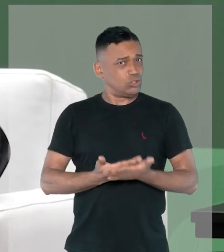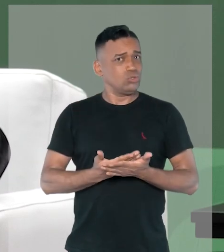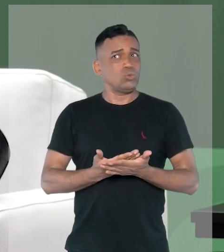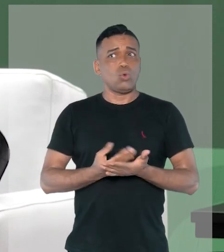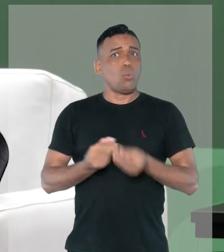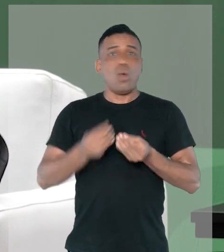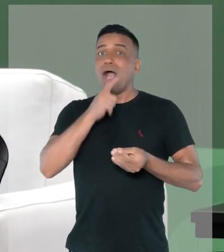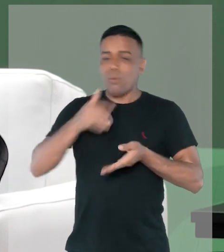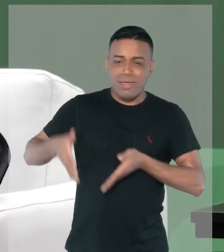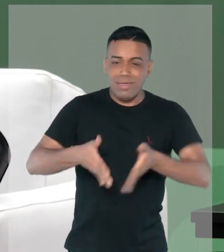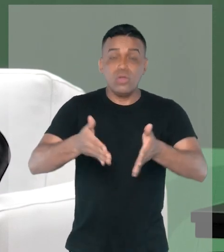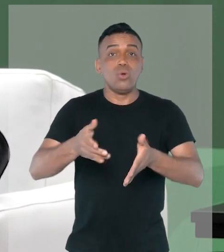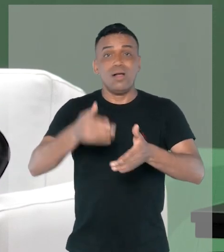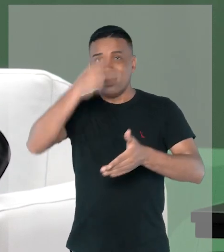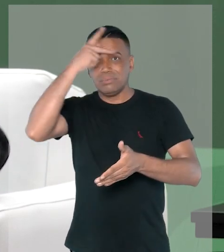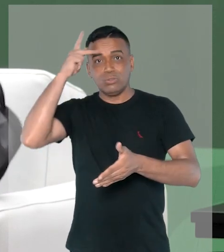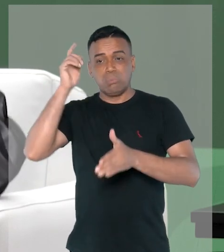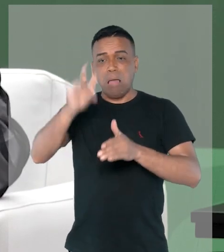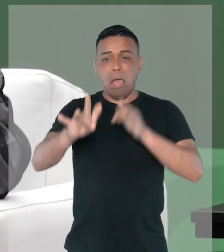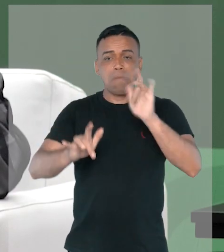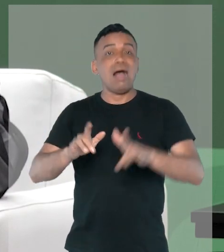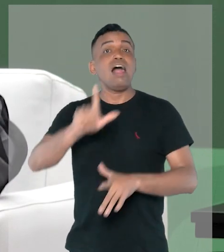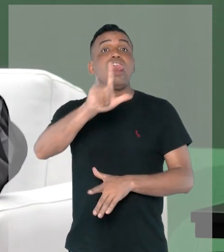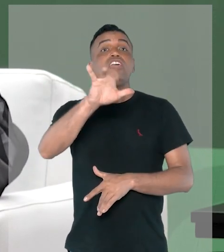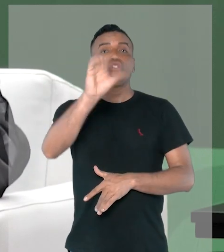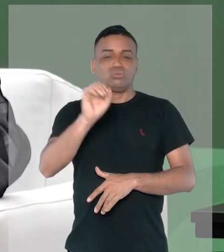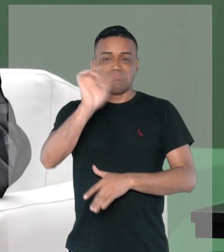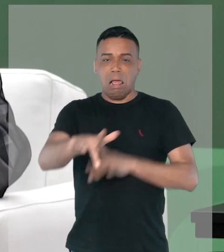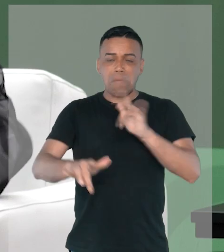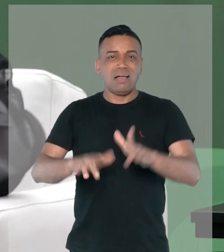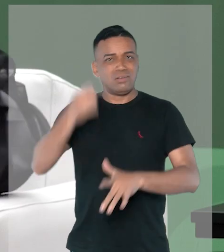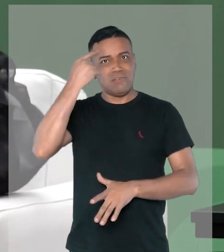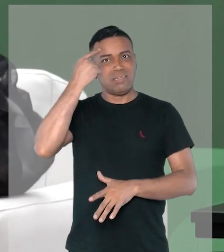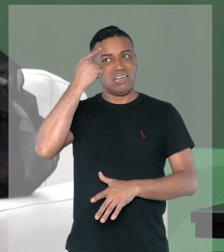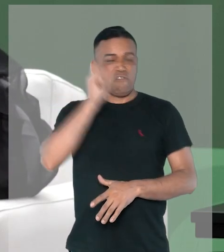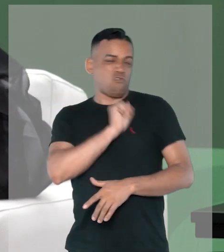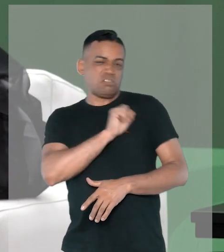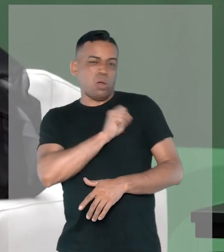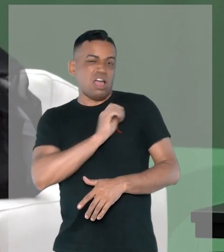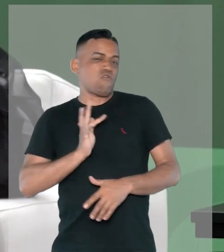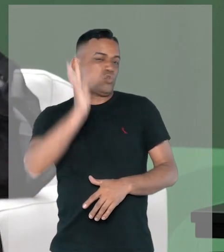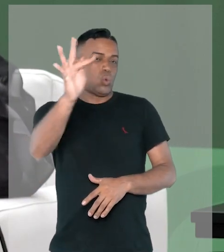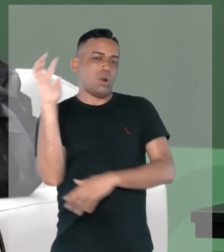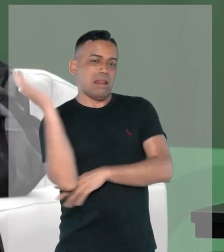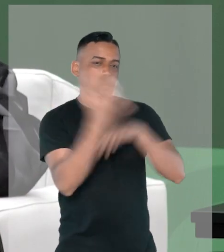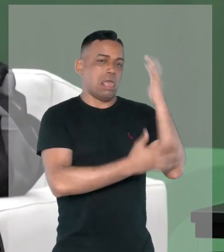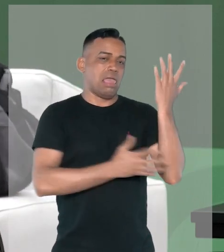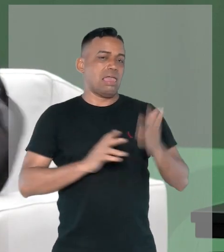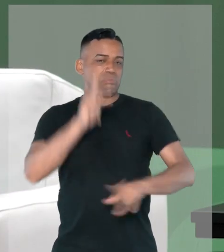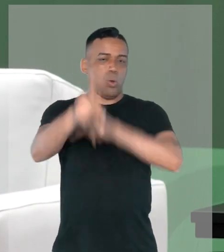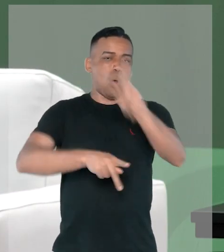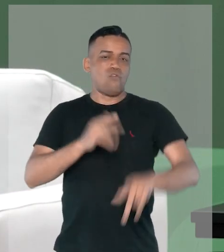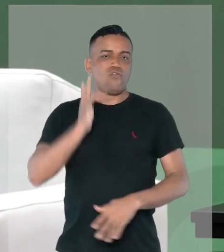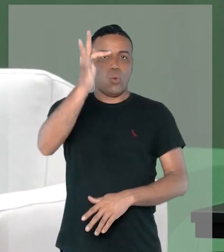a poluir os nossos rios, as pessoas que começaram a jogar lixo nos rios não estavam pensando, vou fazer uma maldade para as futuras gerações, né?